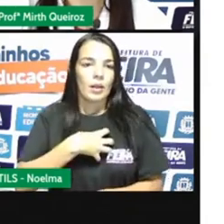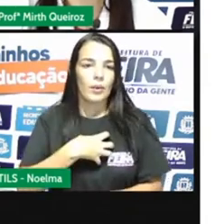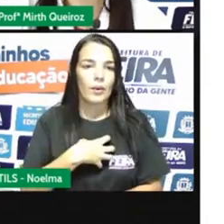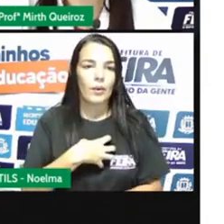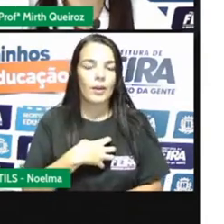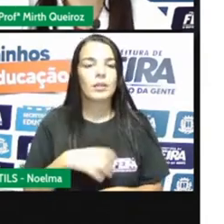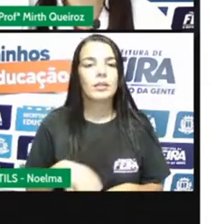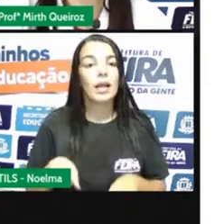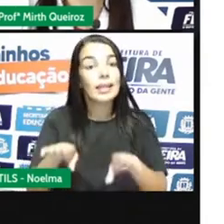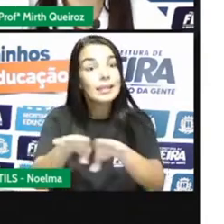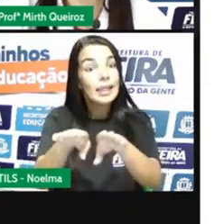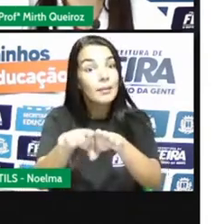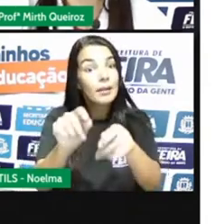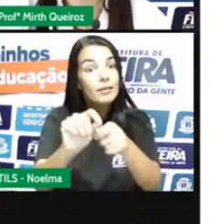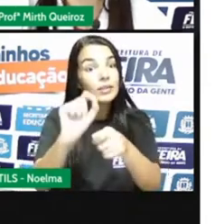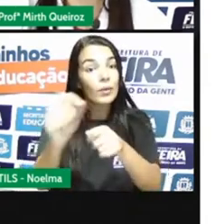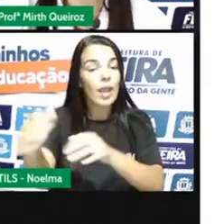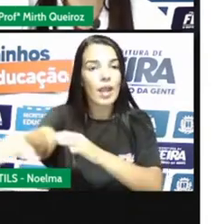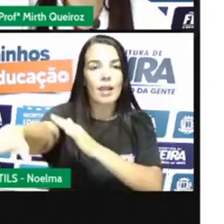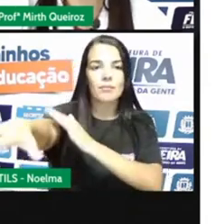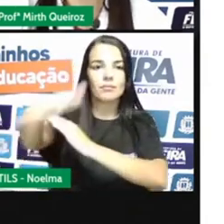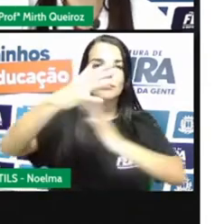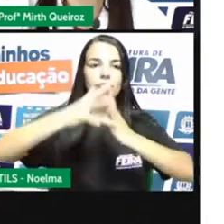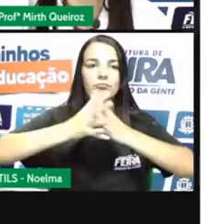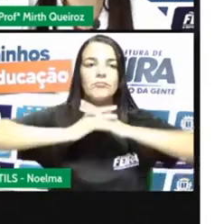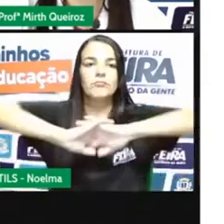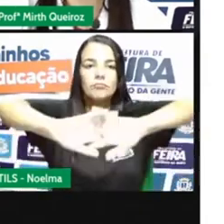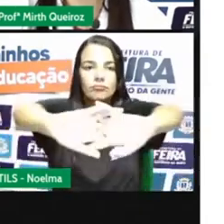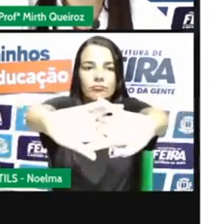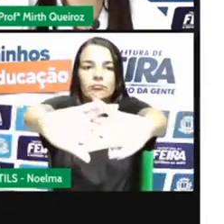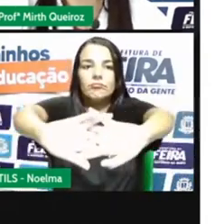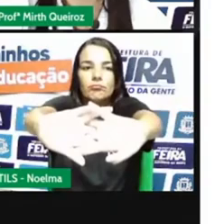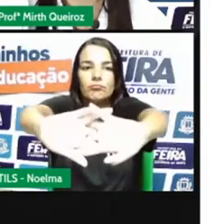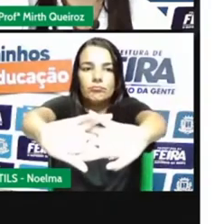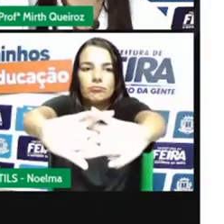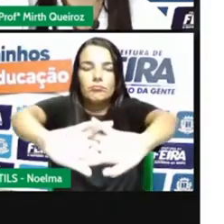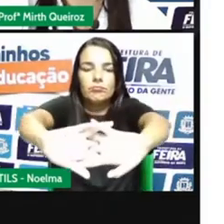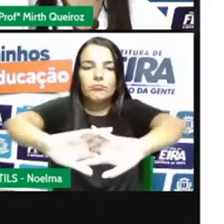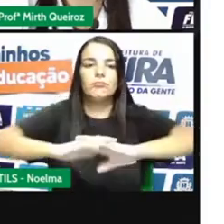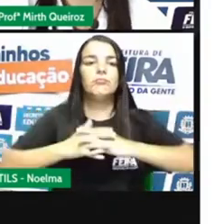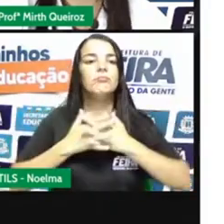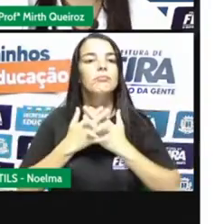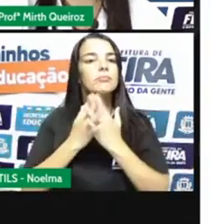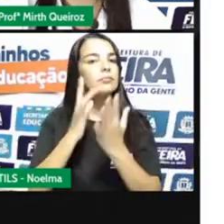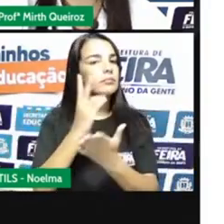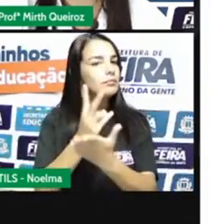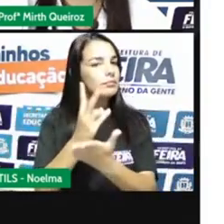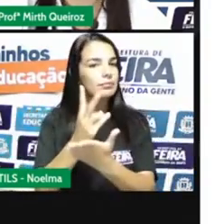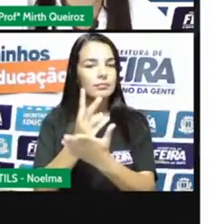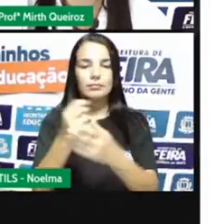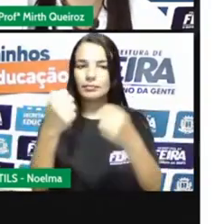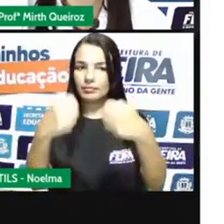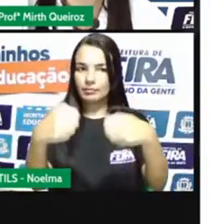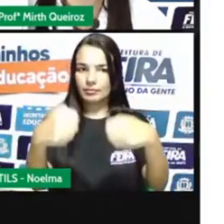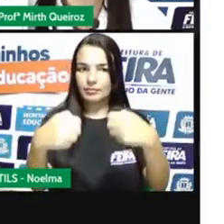Alongamento. Outro cuidado rotineiro é ajudar a criança a fazer alongamento antes de iniciar uma